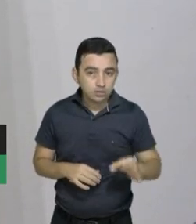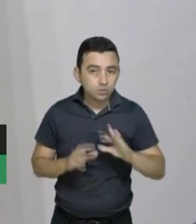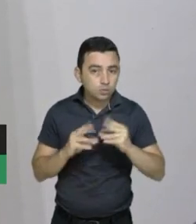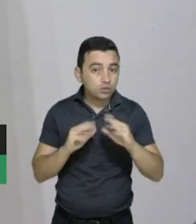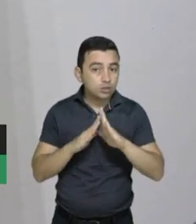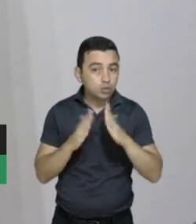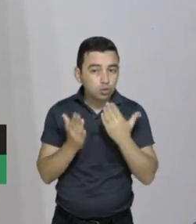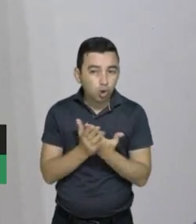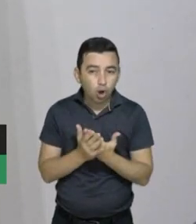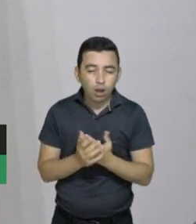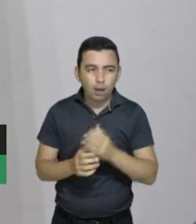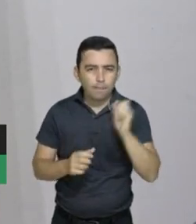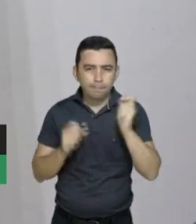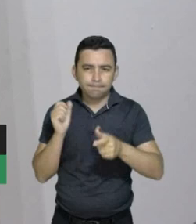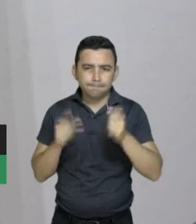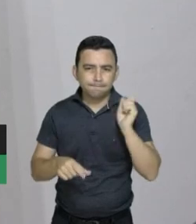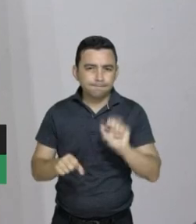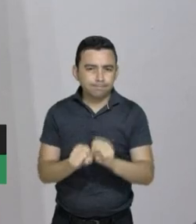depredadas